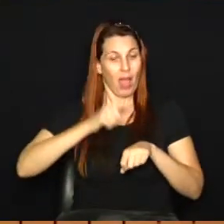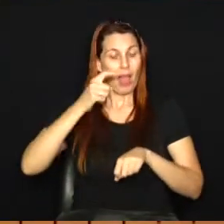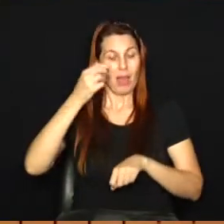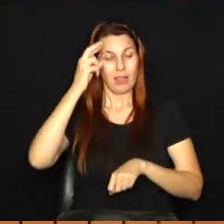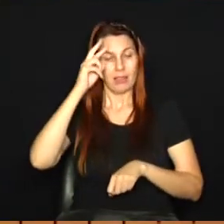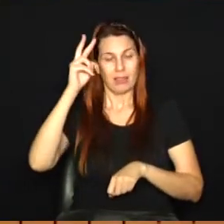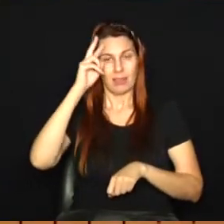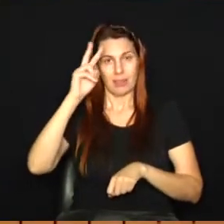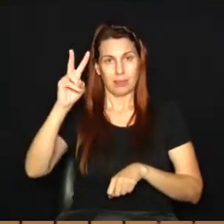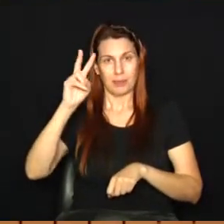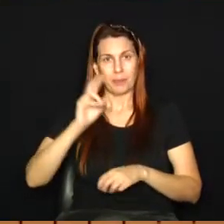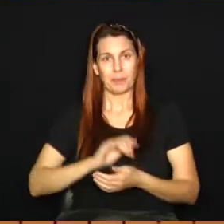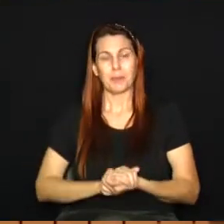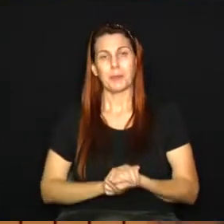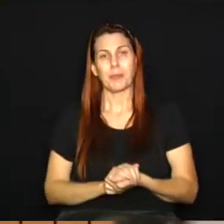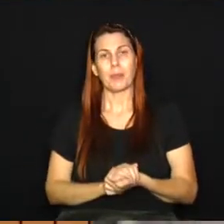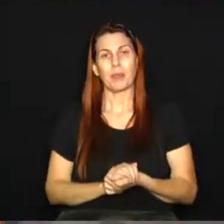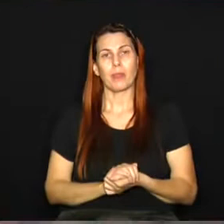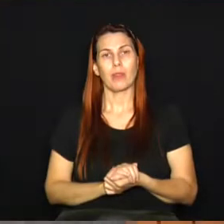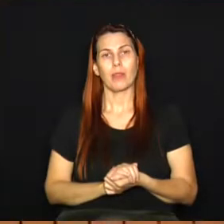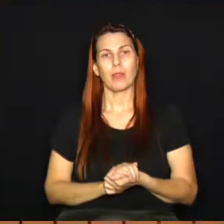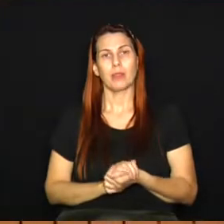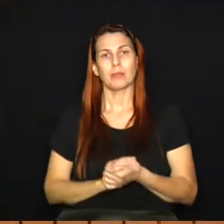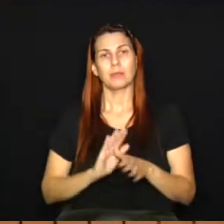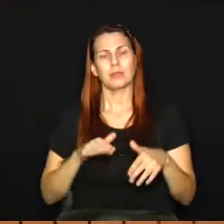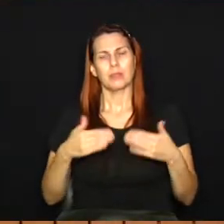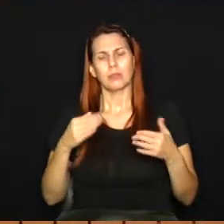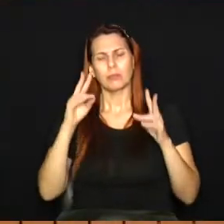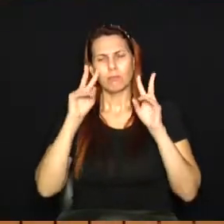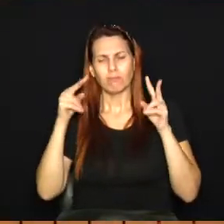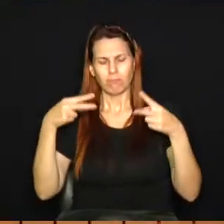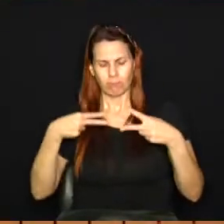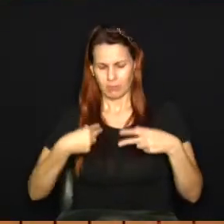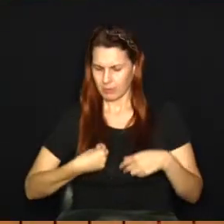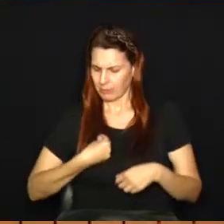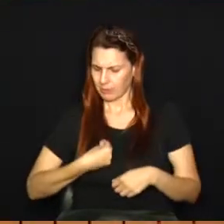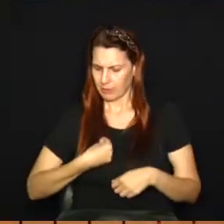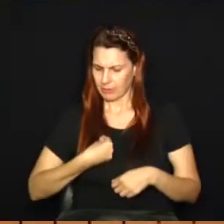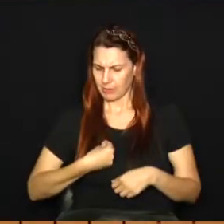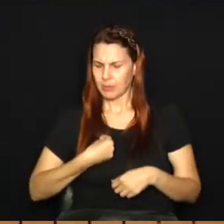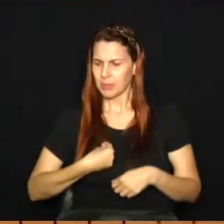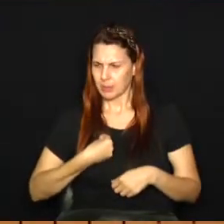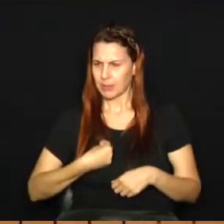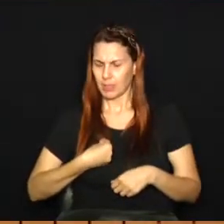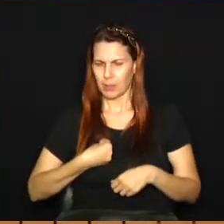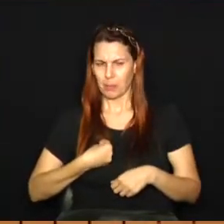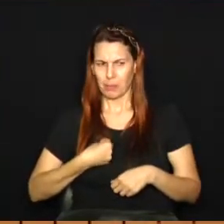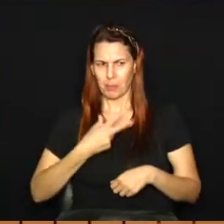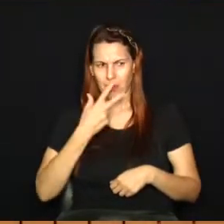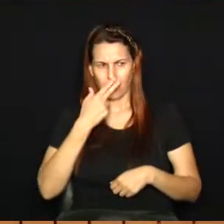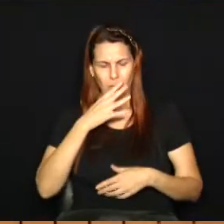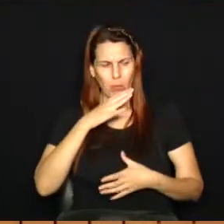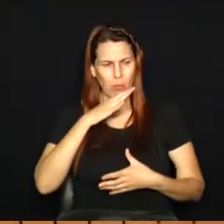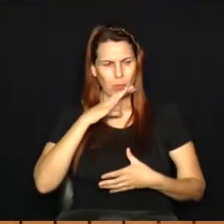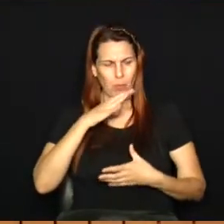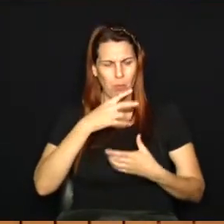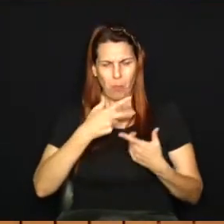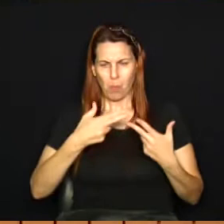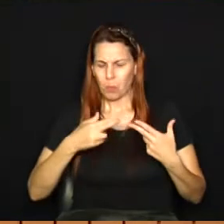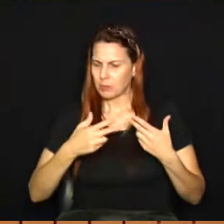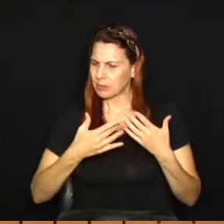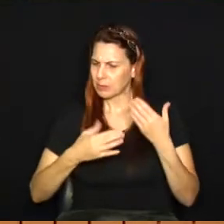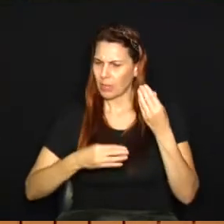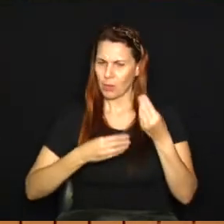falado, né? E a gente olha a vida da gente como uma vida muito dinâmica, né? Assim, com muitas